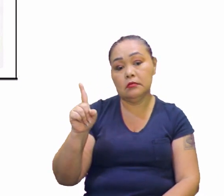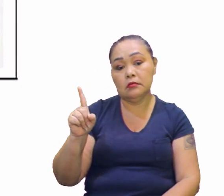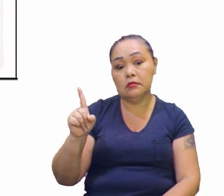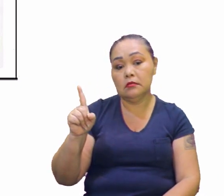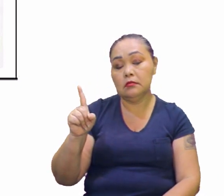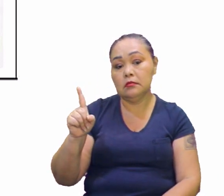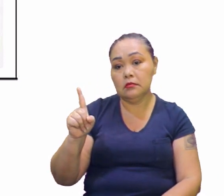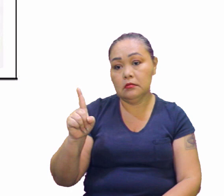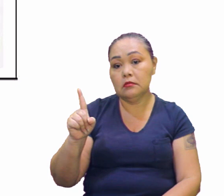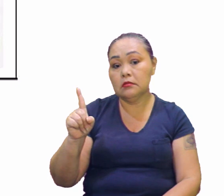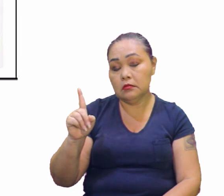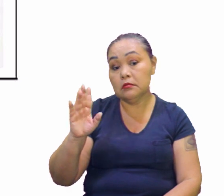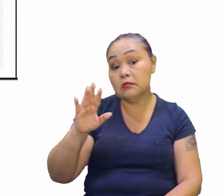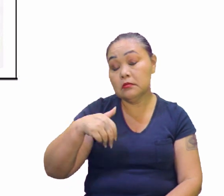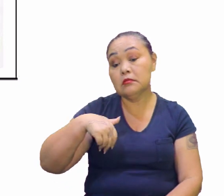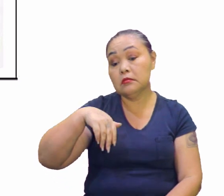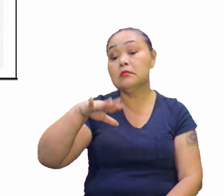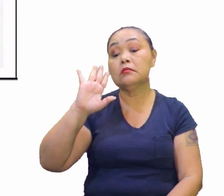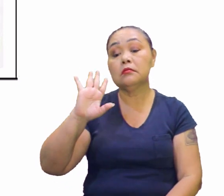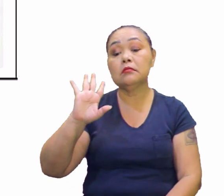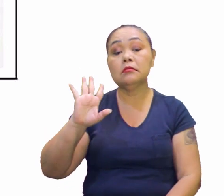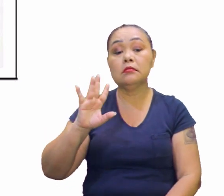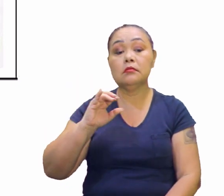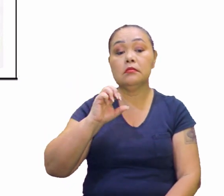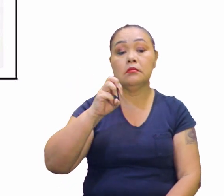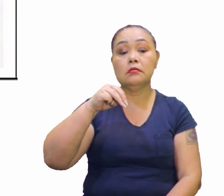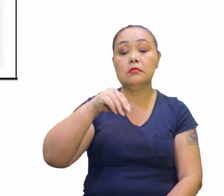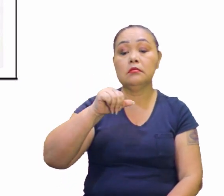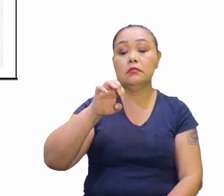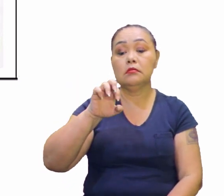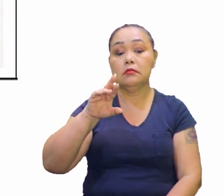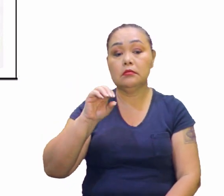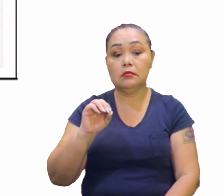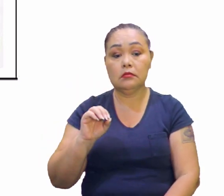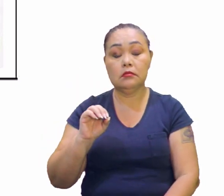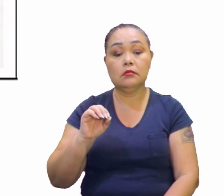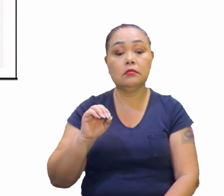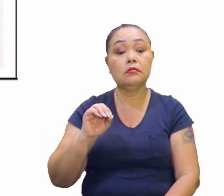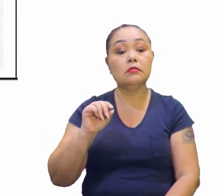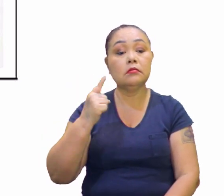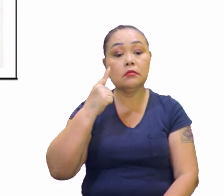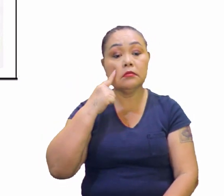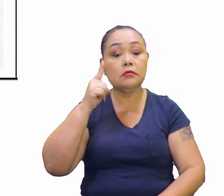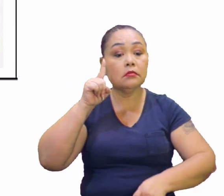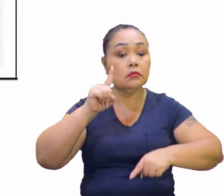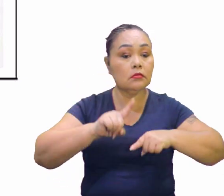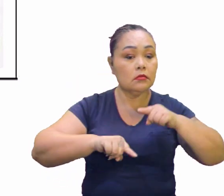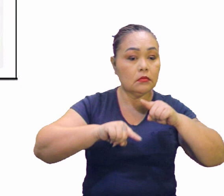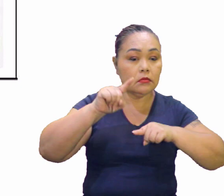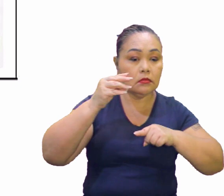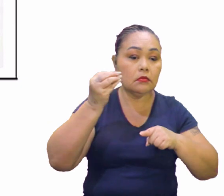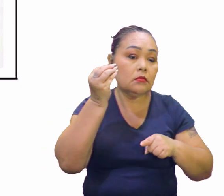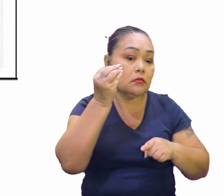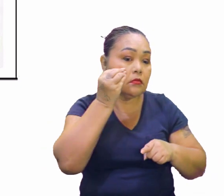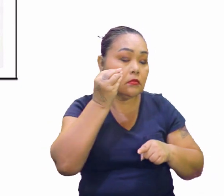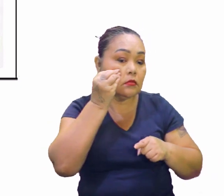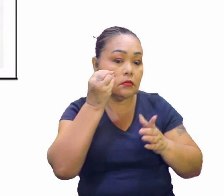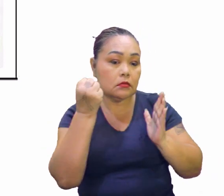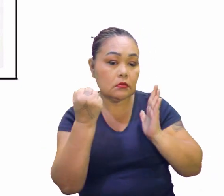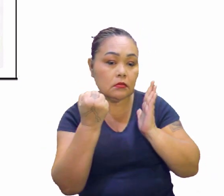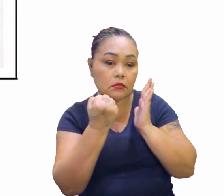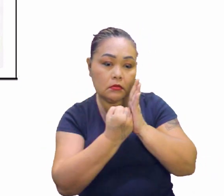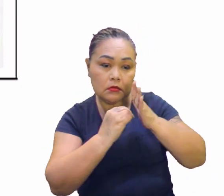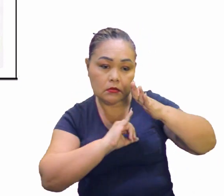aqui é um dos mais importantes, é o Inmetro. Ele identifica produtos submetidos aos testes